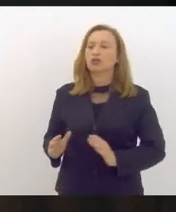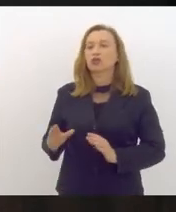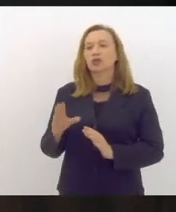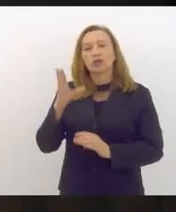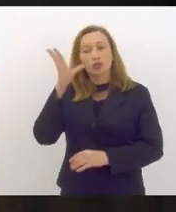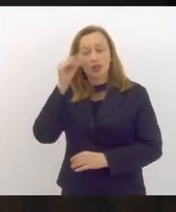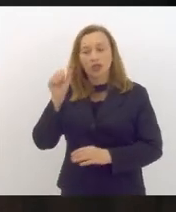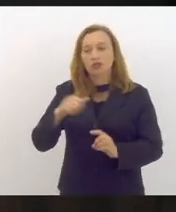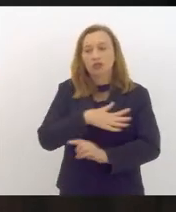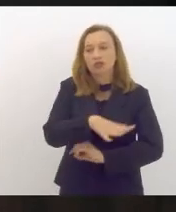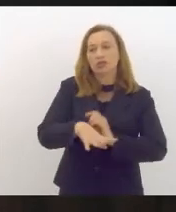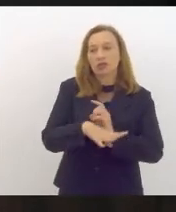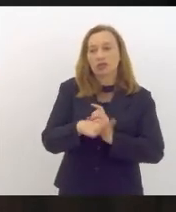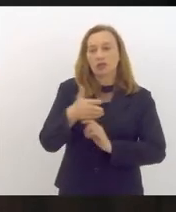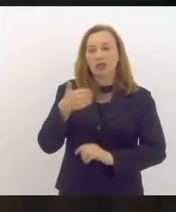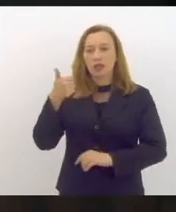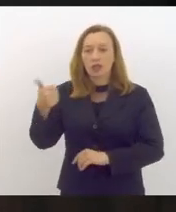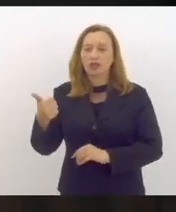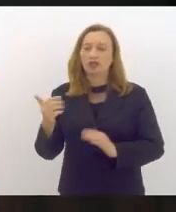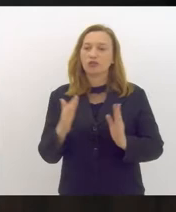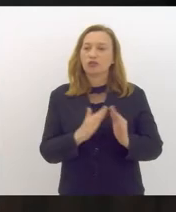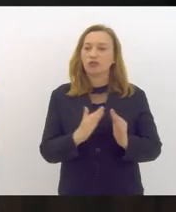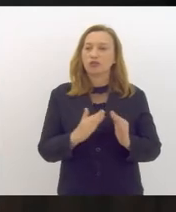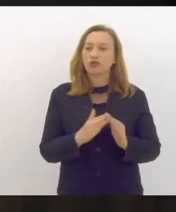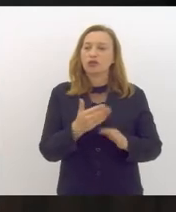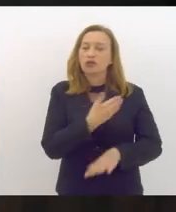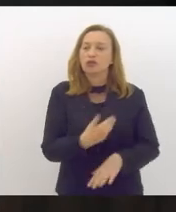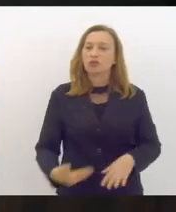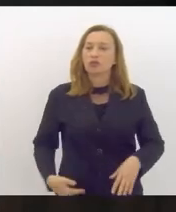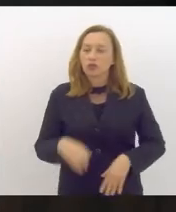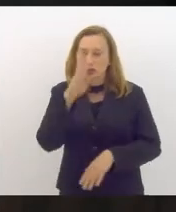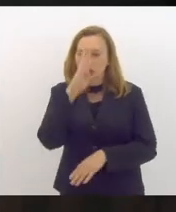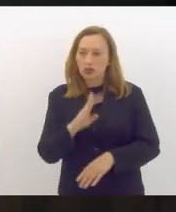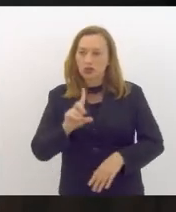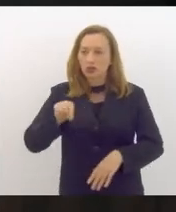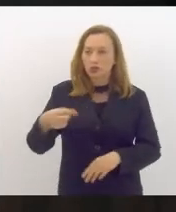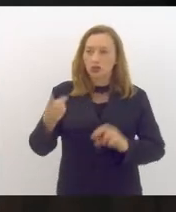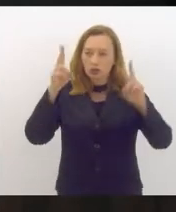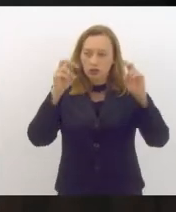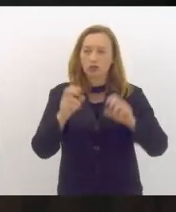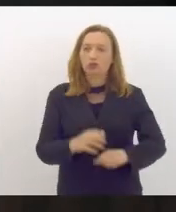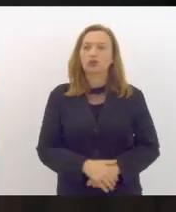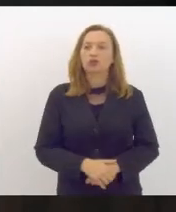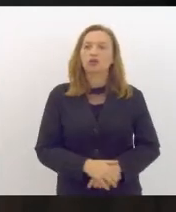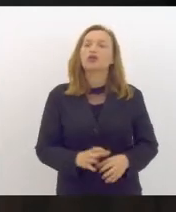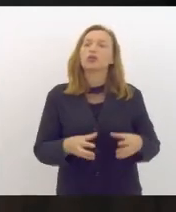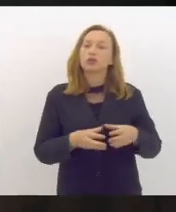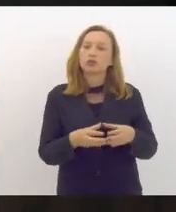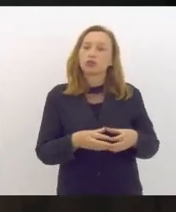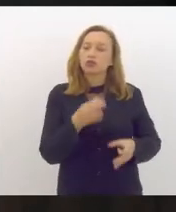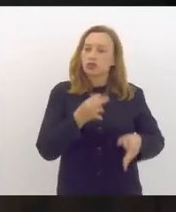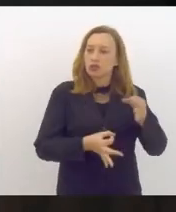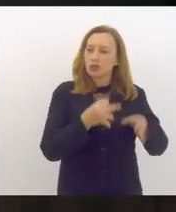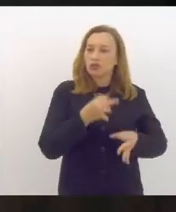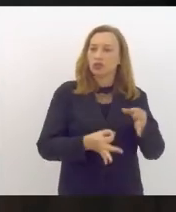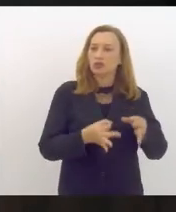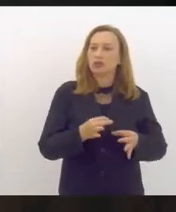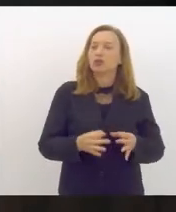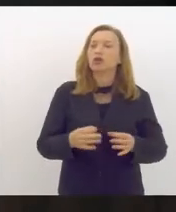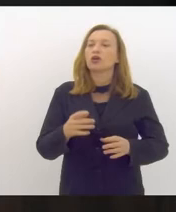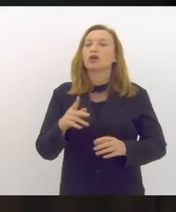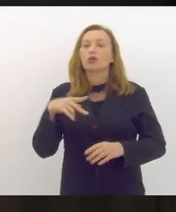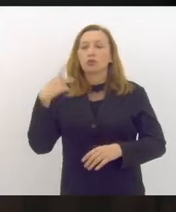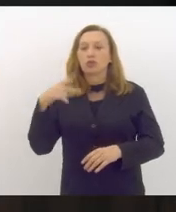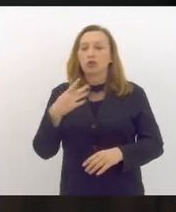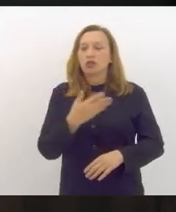social e à melhoria habitacional pública e gratuita e da outras providências. Dependendo de pareceres das comissões de Constituição, Justiça, de Política Urbana,